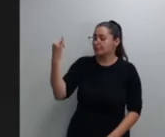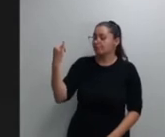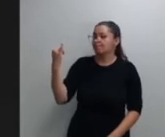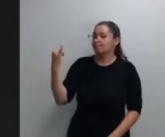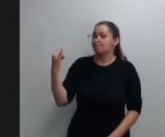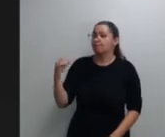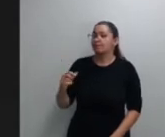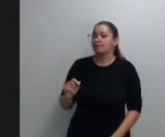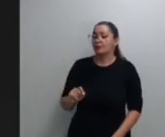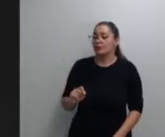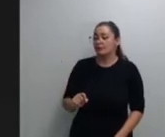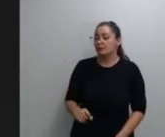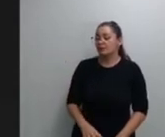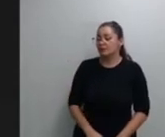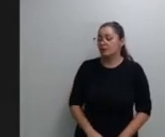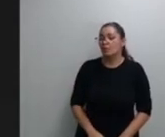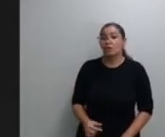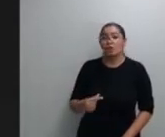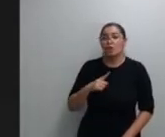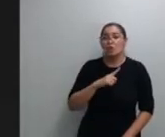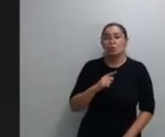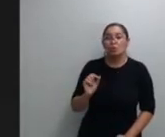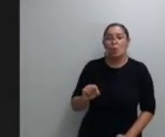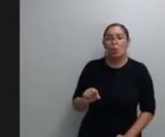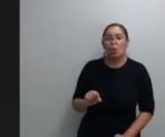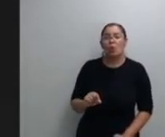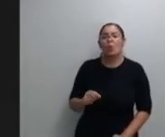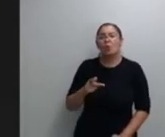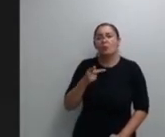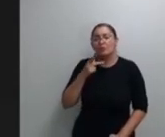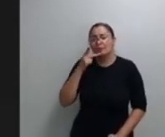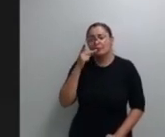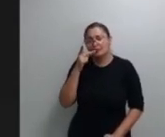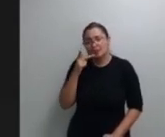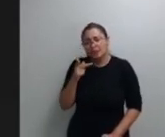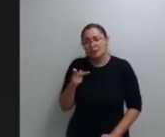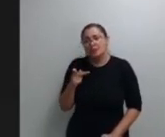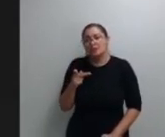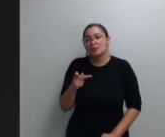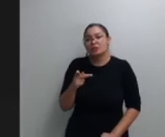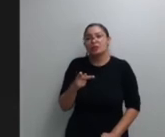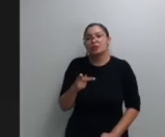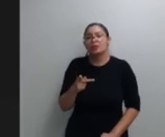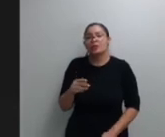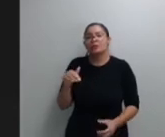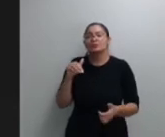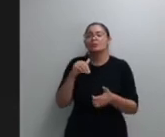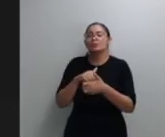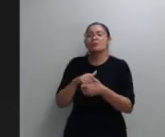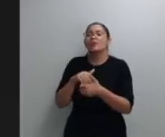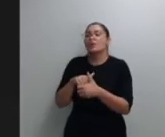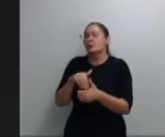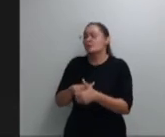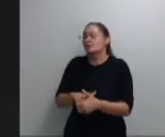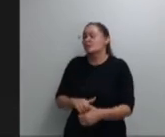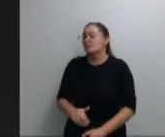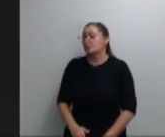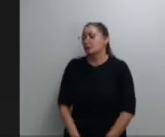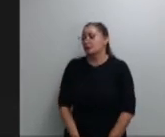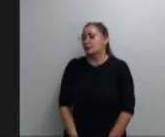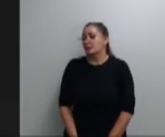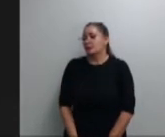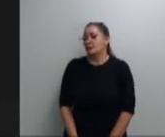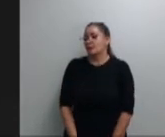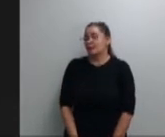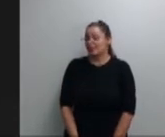não estou aqui isso foi dito numa passagem do voto no